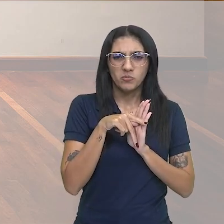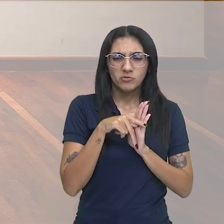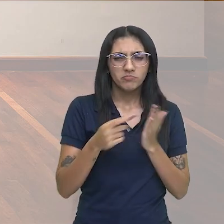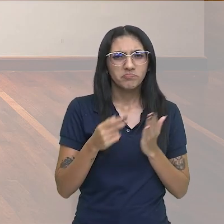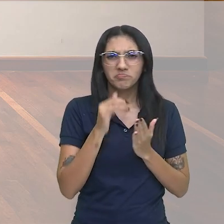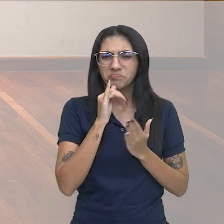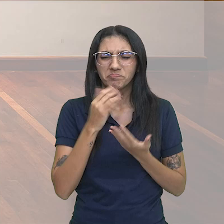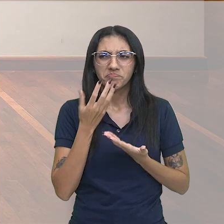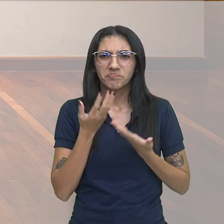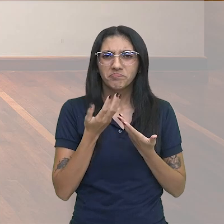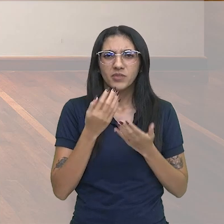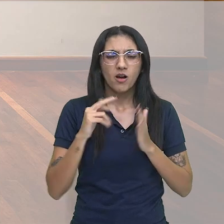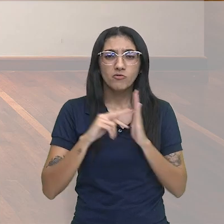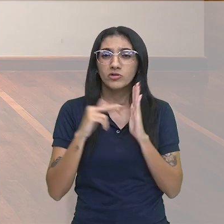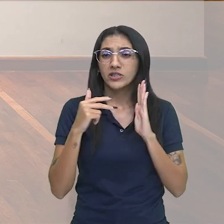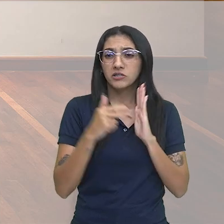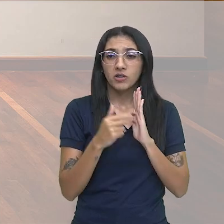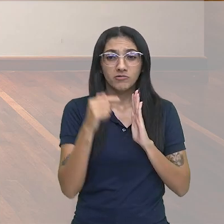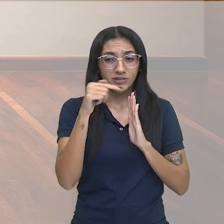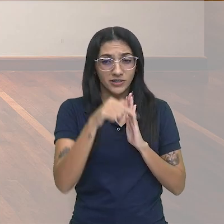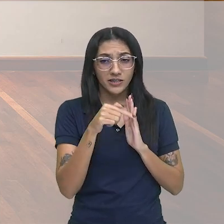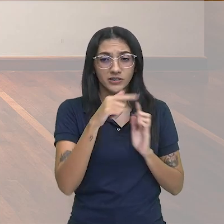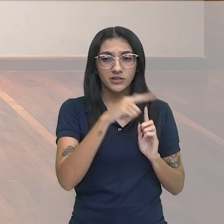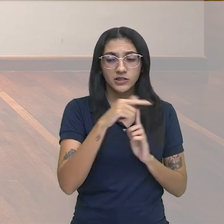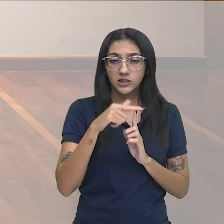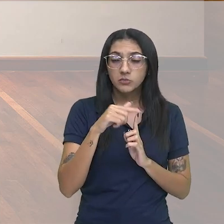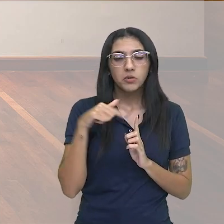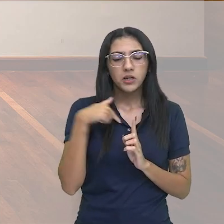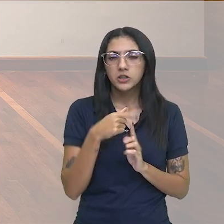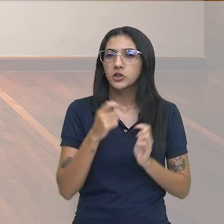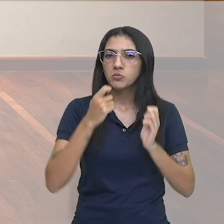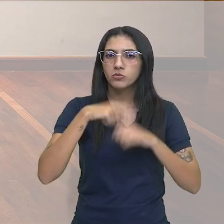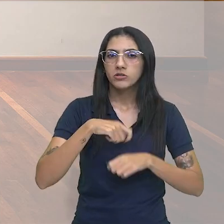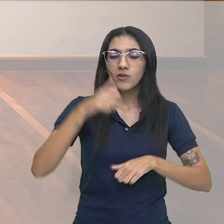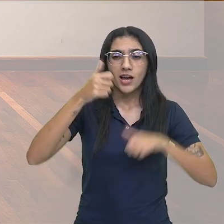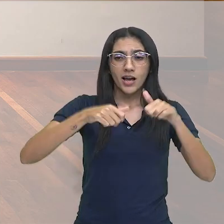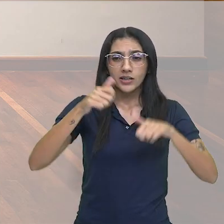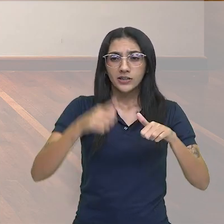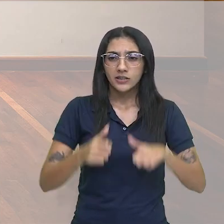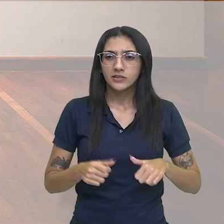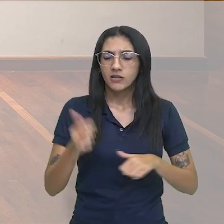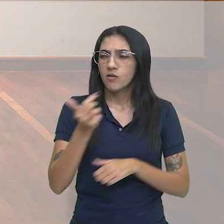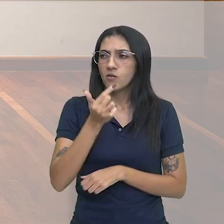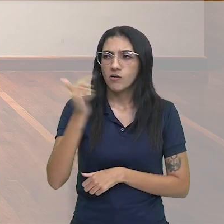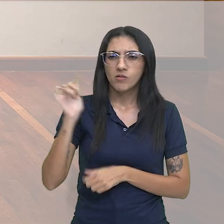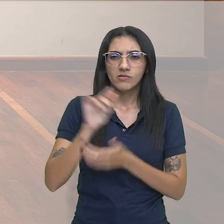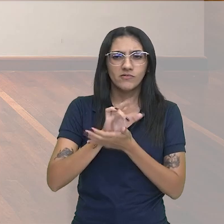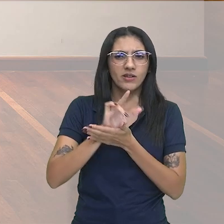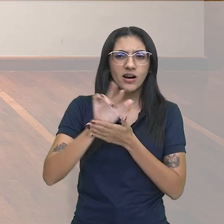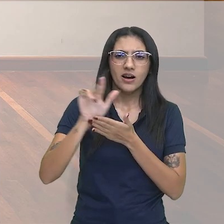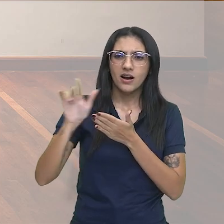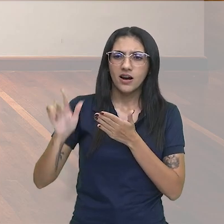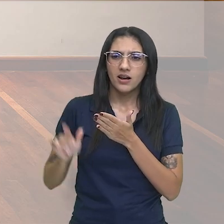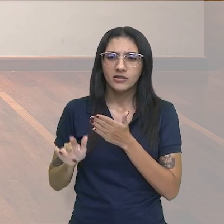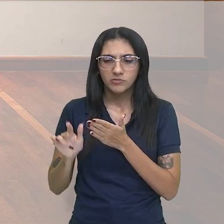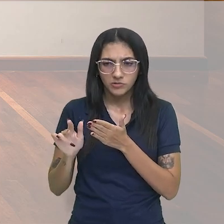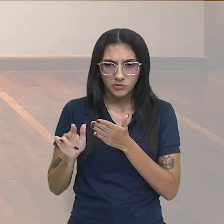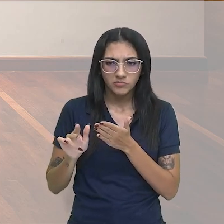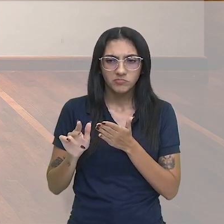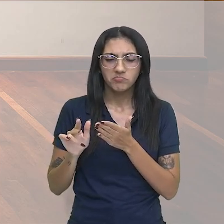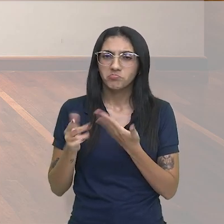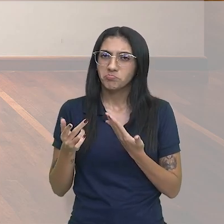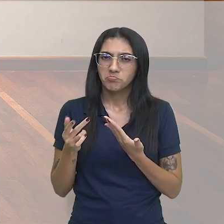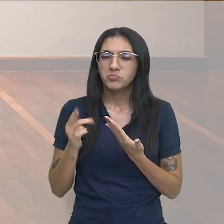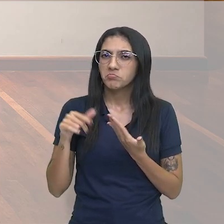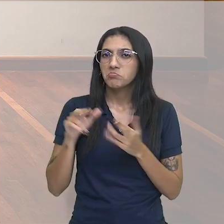de que, a partir desse tipo, você pode fazer análise de outros, né? De outros regimes.